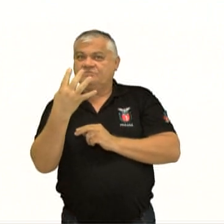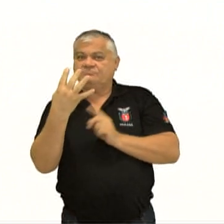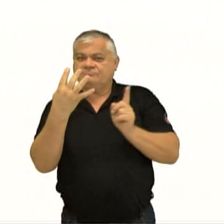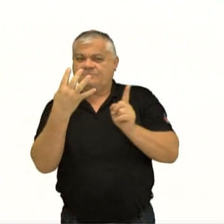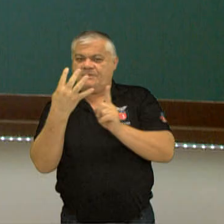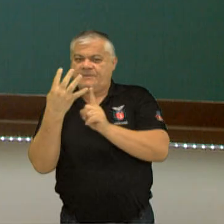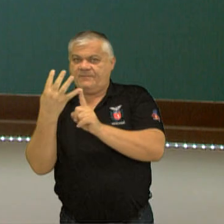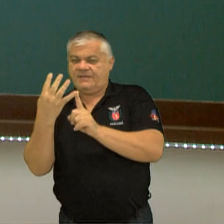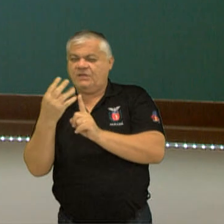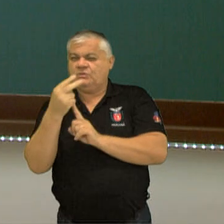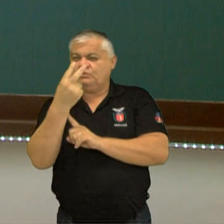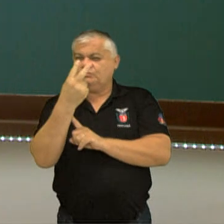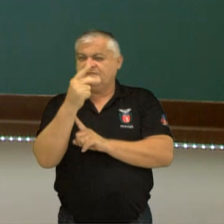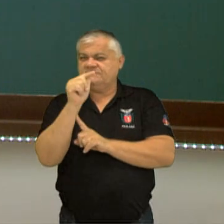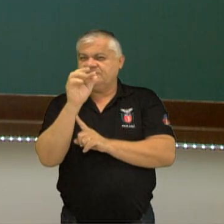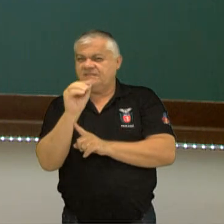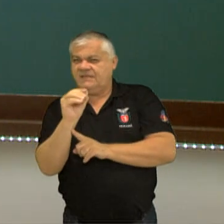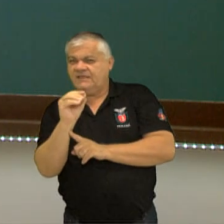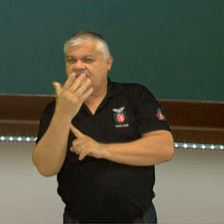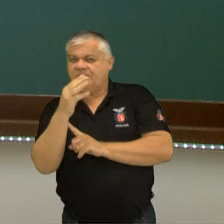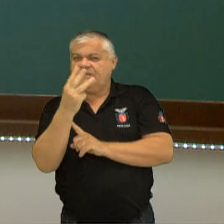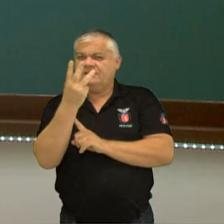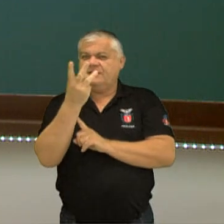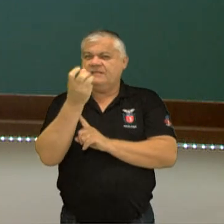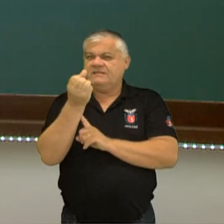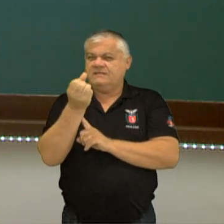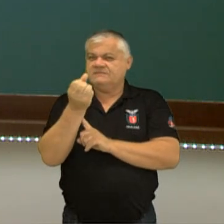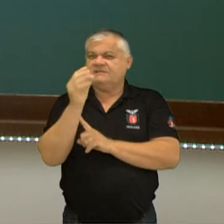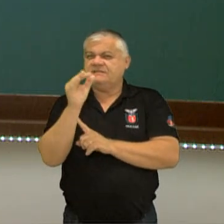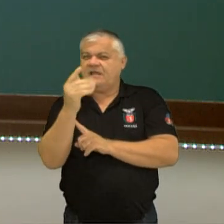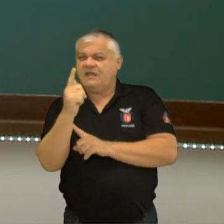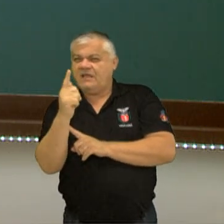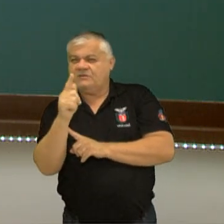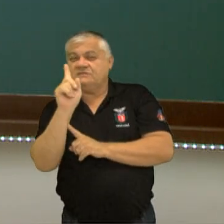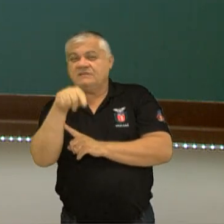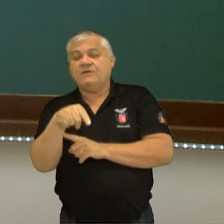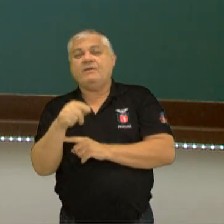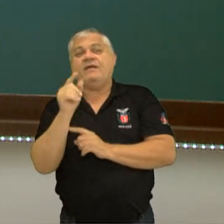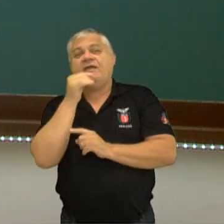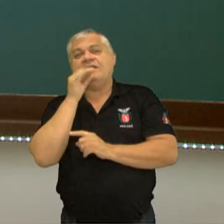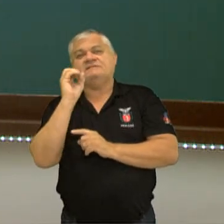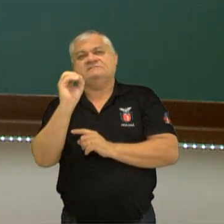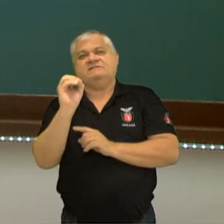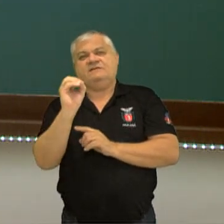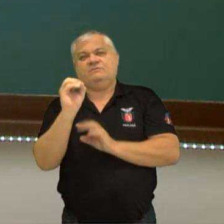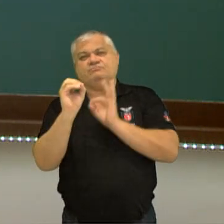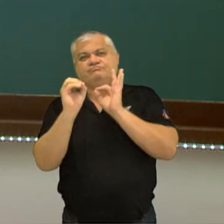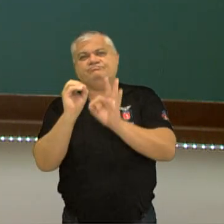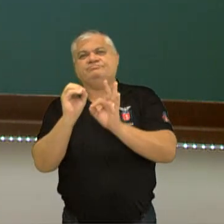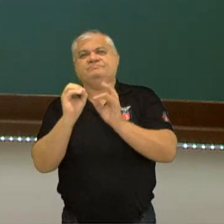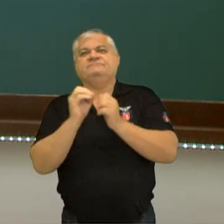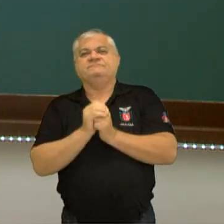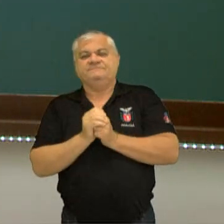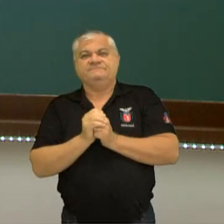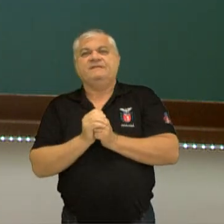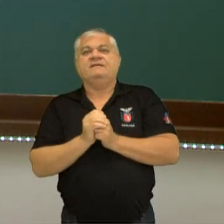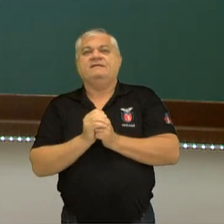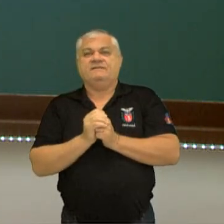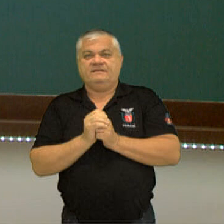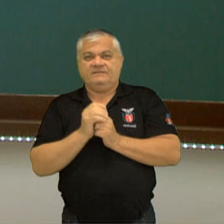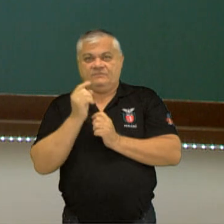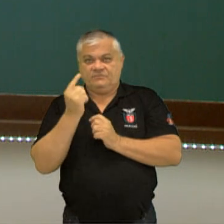entre 270 e 360 graus. Então, ele está no quarto quadrante. No quarto quadrante, o cosseno